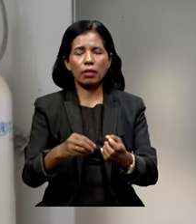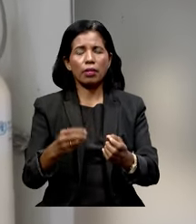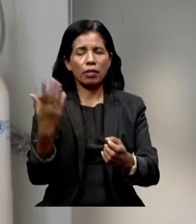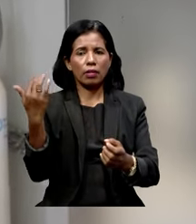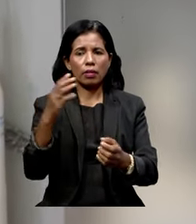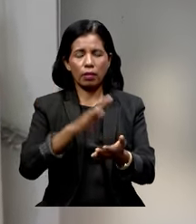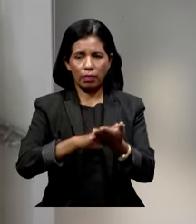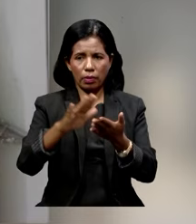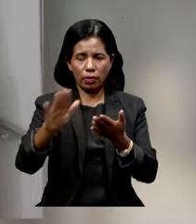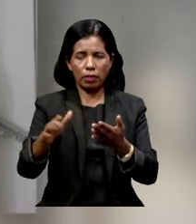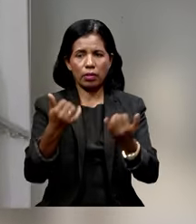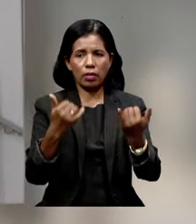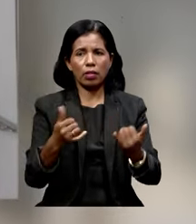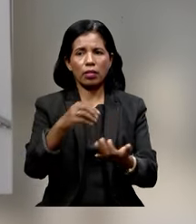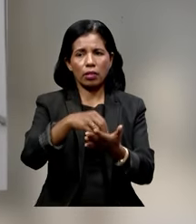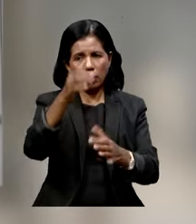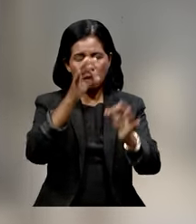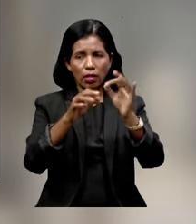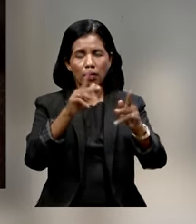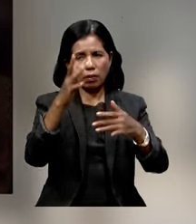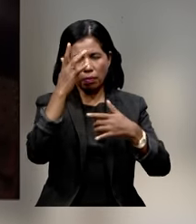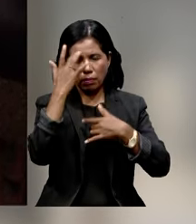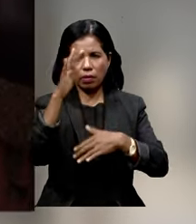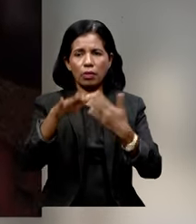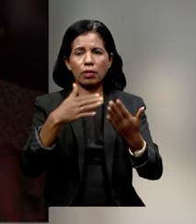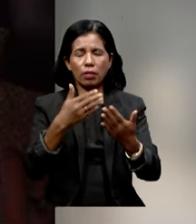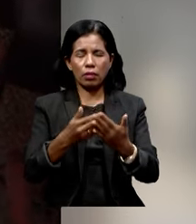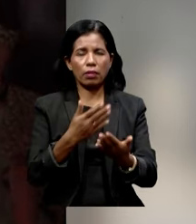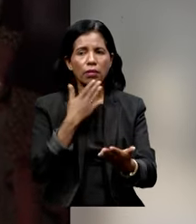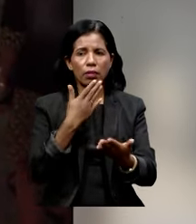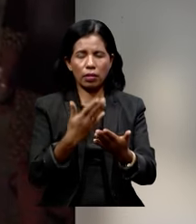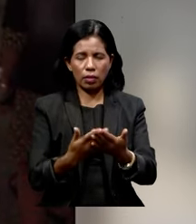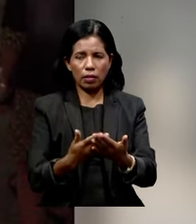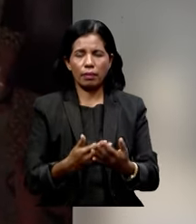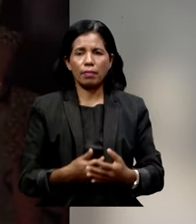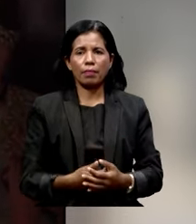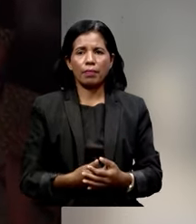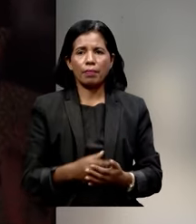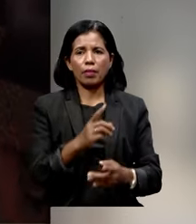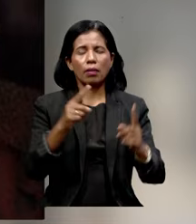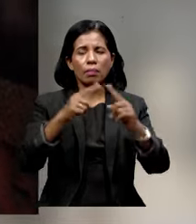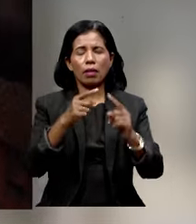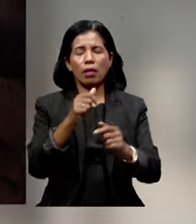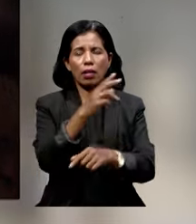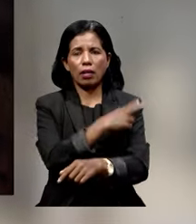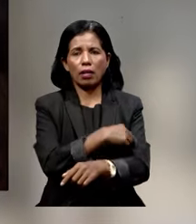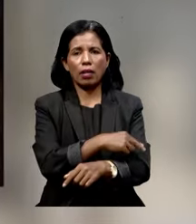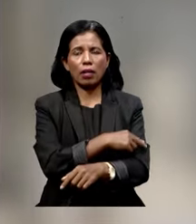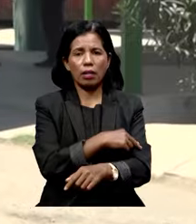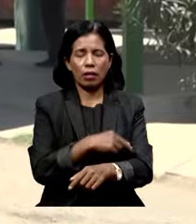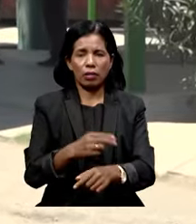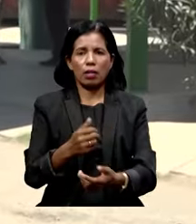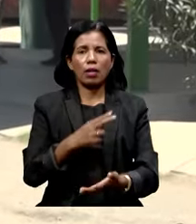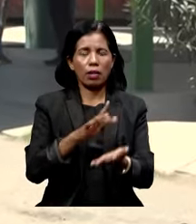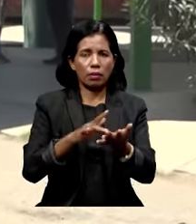neve mos no ida ne se garante paciente sira e sucesso tratamento neve qualidade de acliu vai moro kori salva paciente sira ne